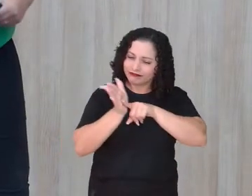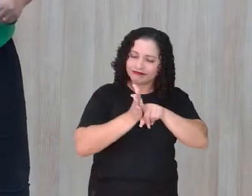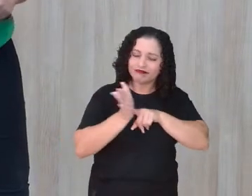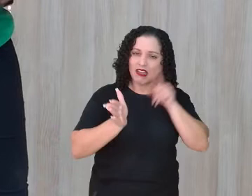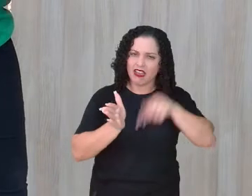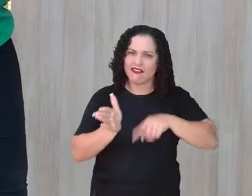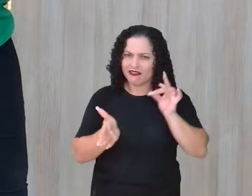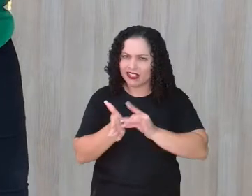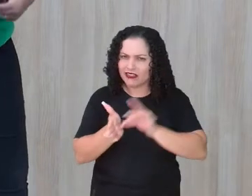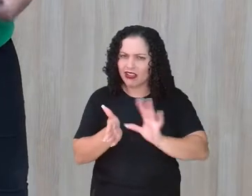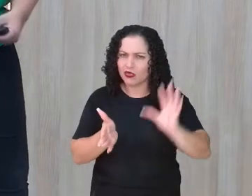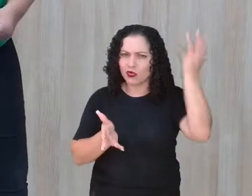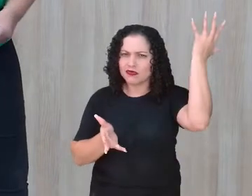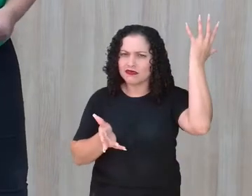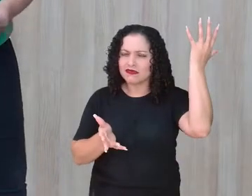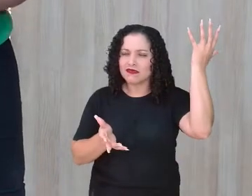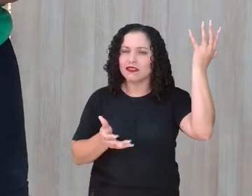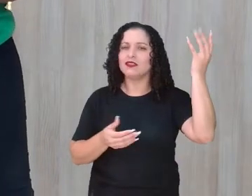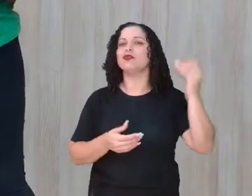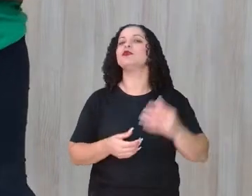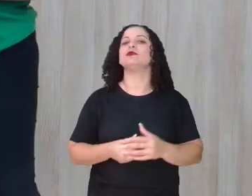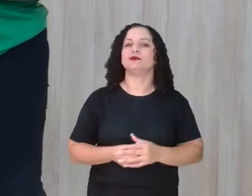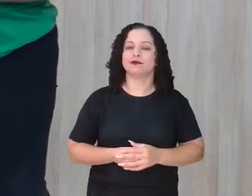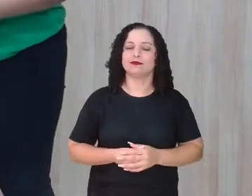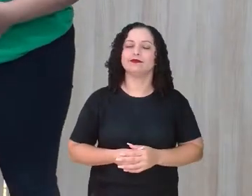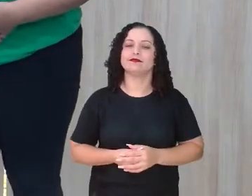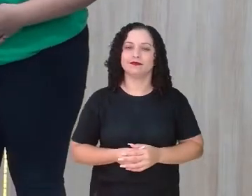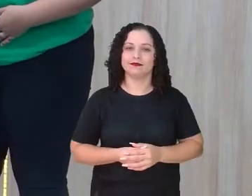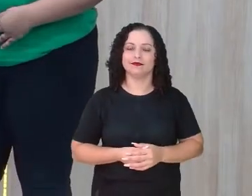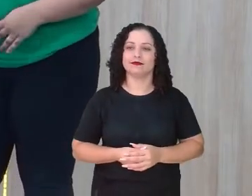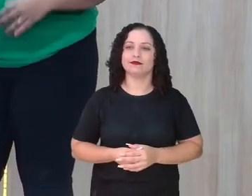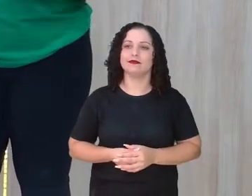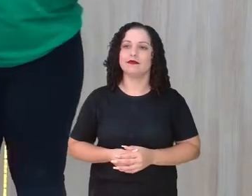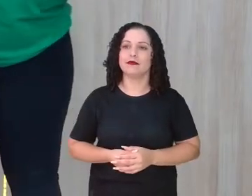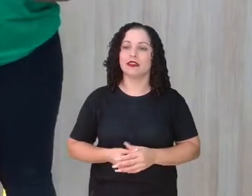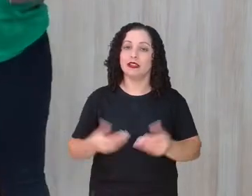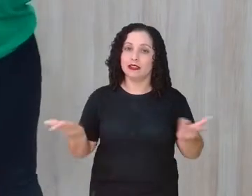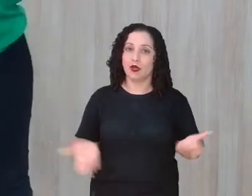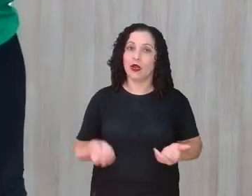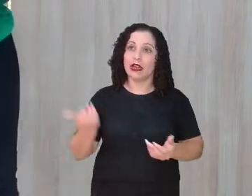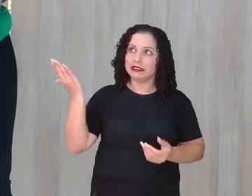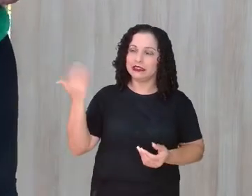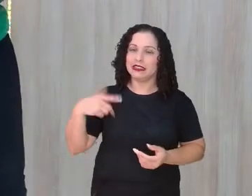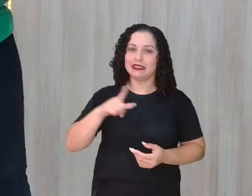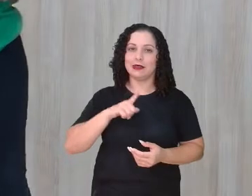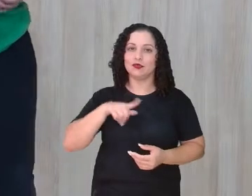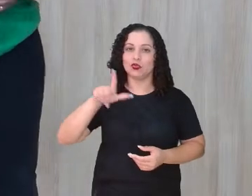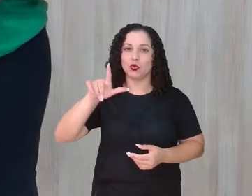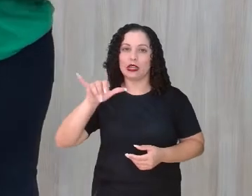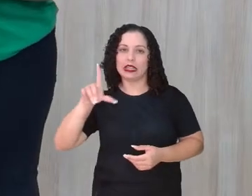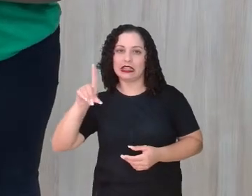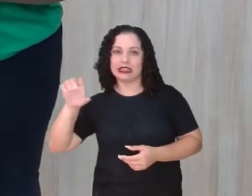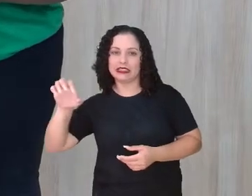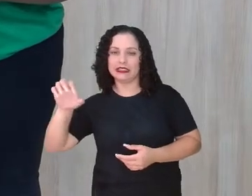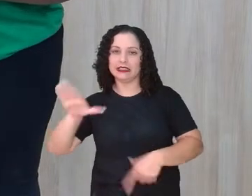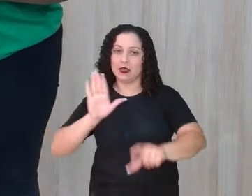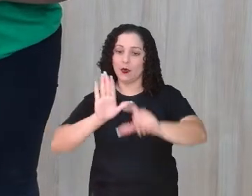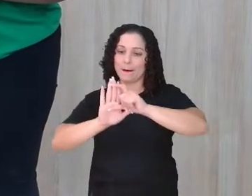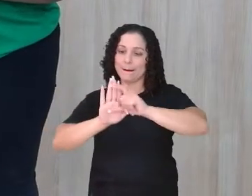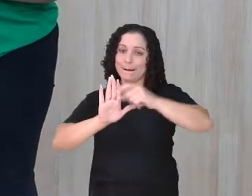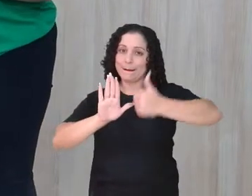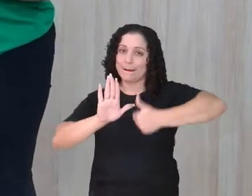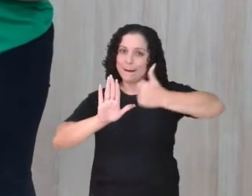realmente isso aconteceu, se realmente isso acontece, tudo bem? Então, aí temos o lead, o nosso primeiro parágrafo.